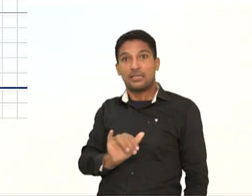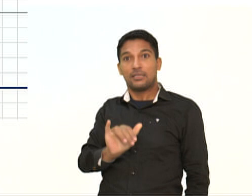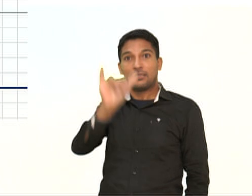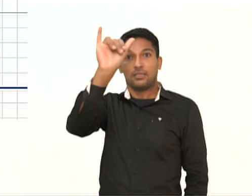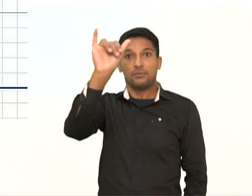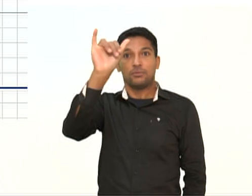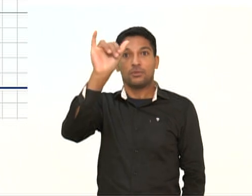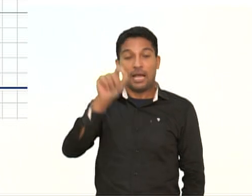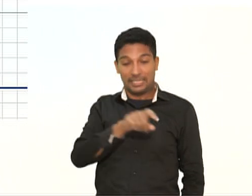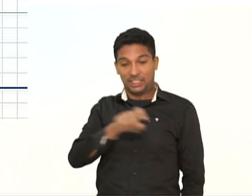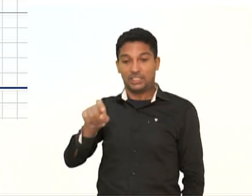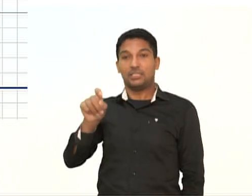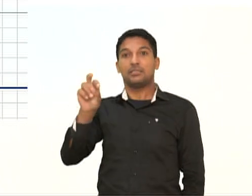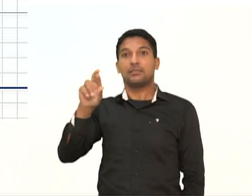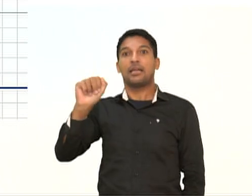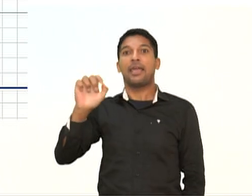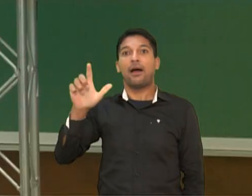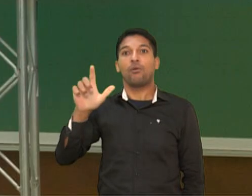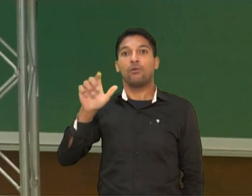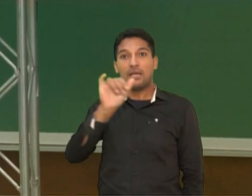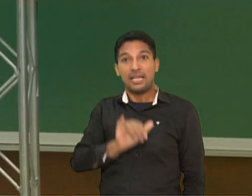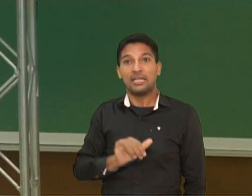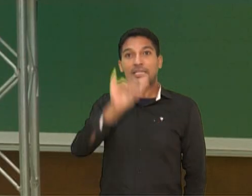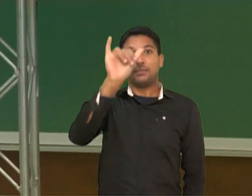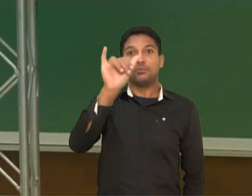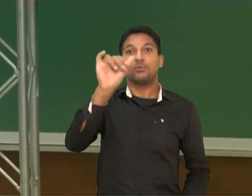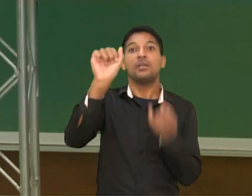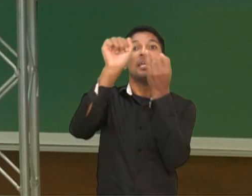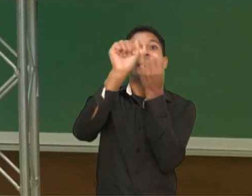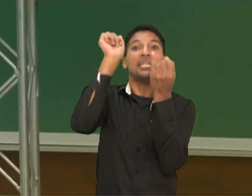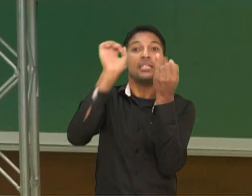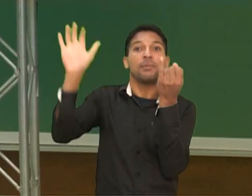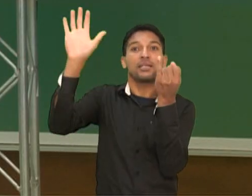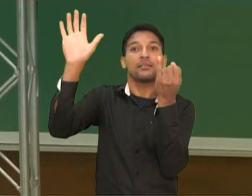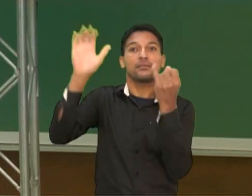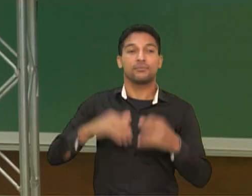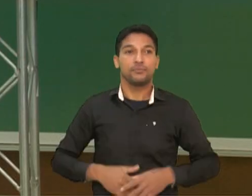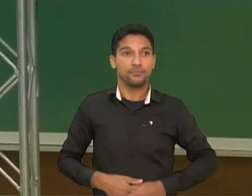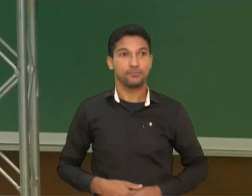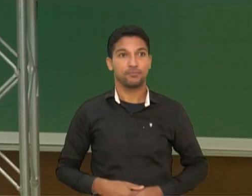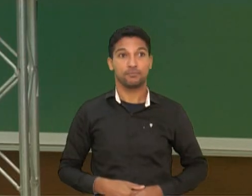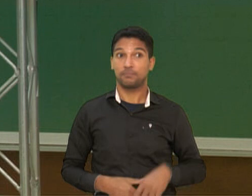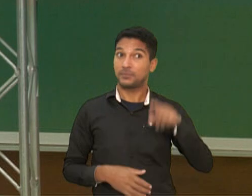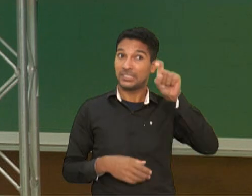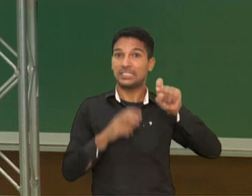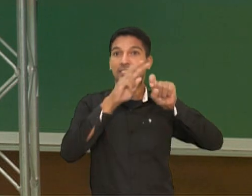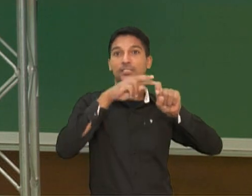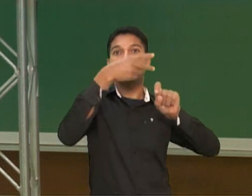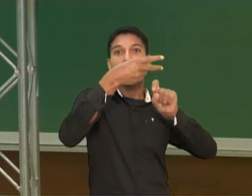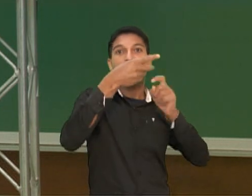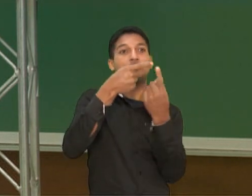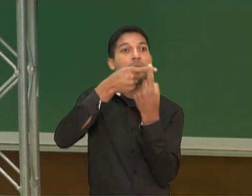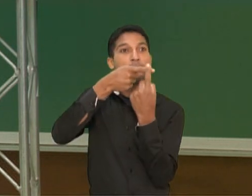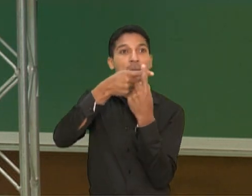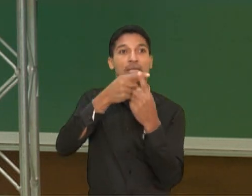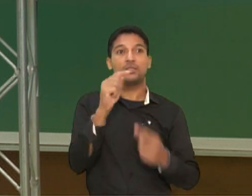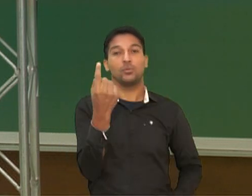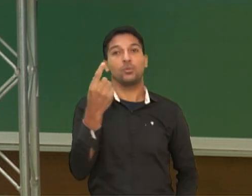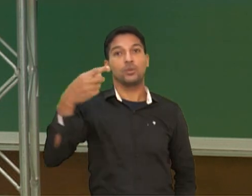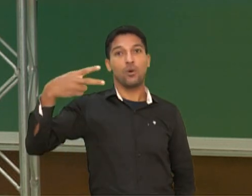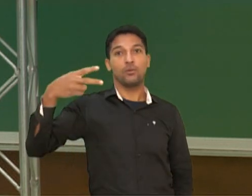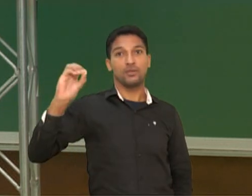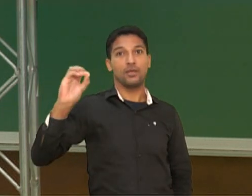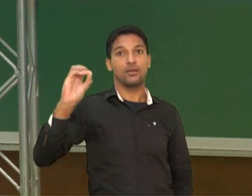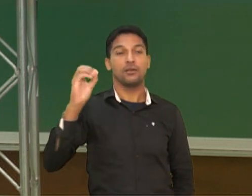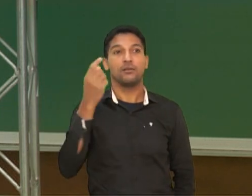nós temos o eixo imaginário. Então, aqui eu peguei a equação x² mais 1 igual a zero, porque eu já sei aqui, né,